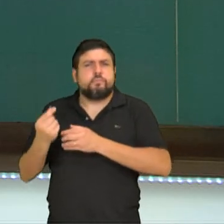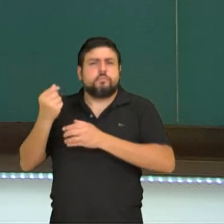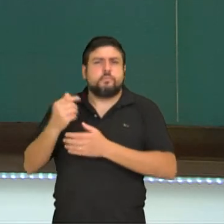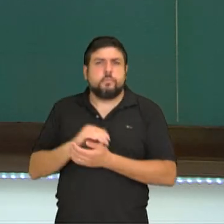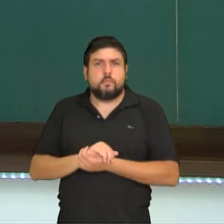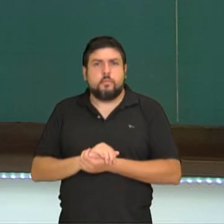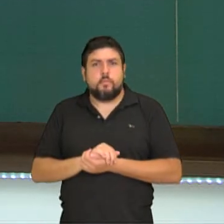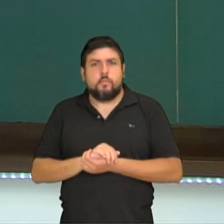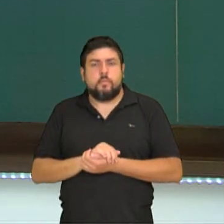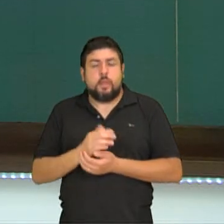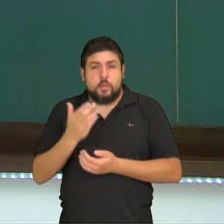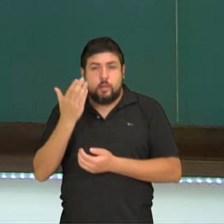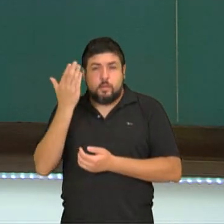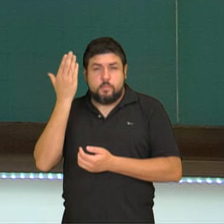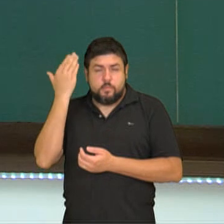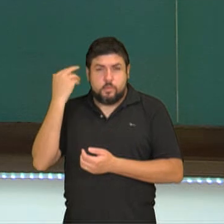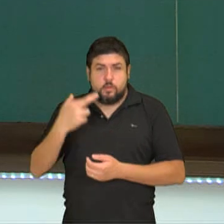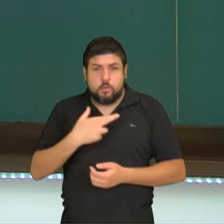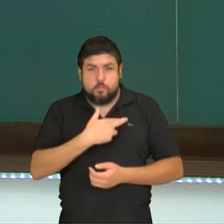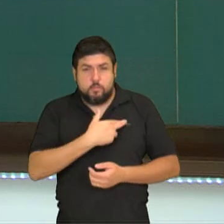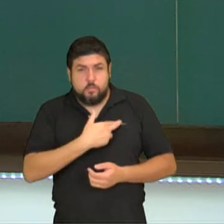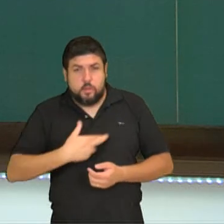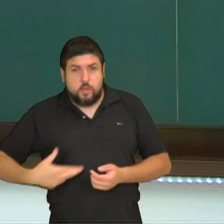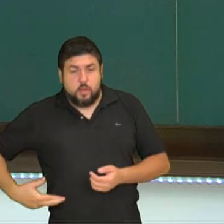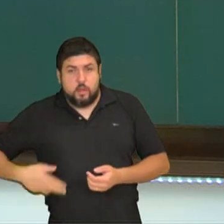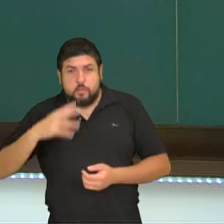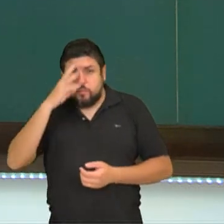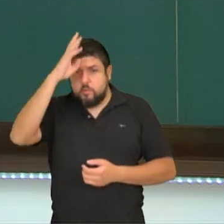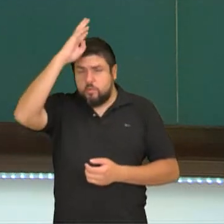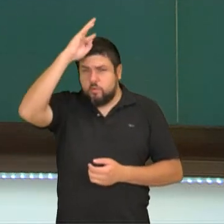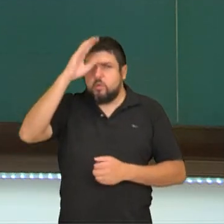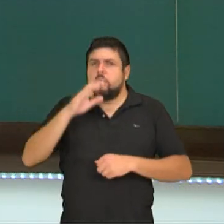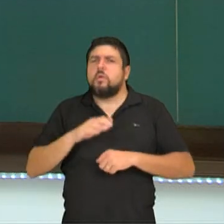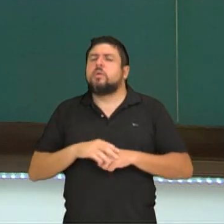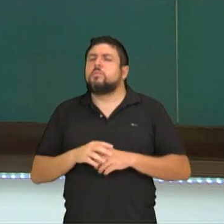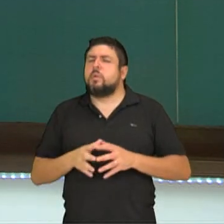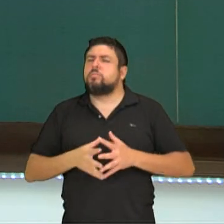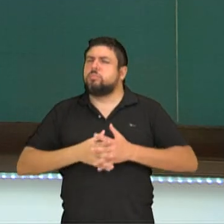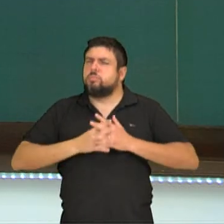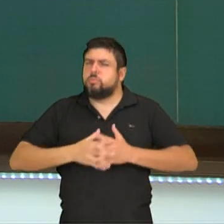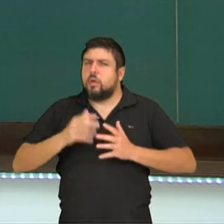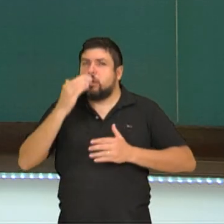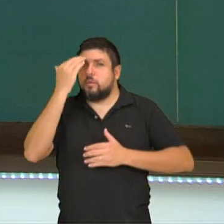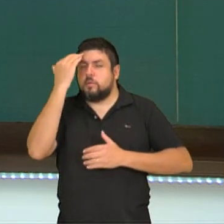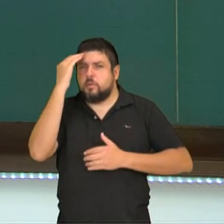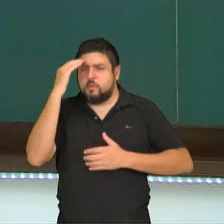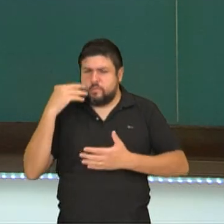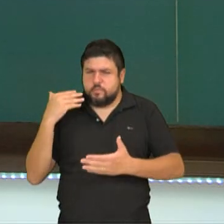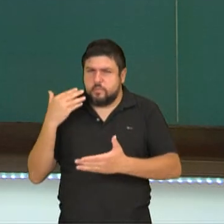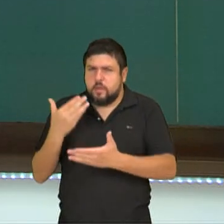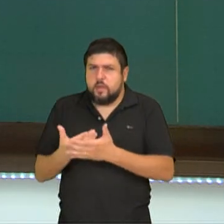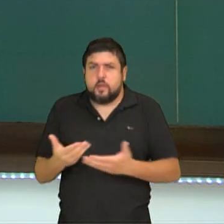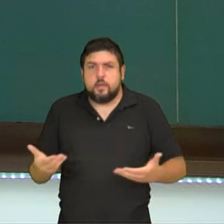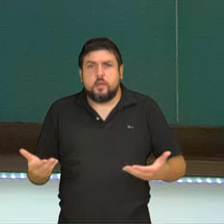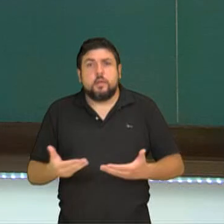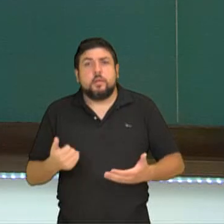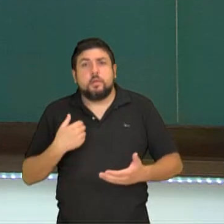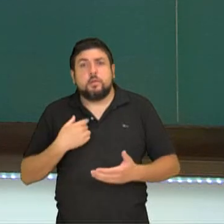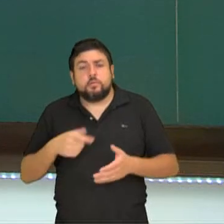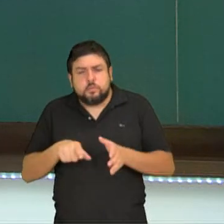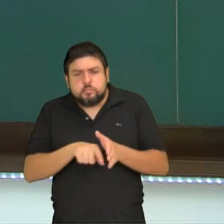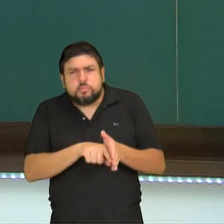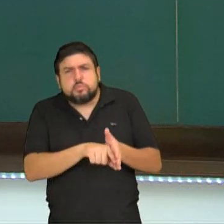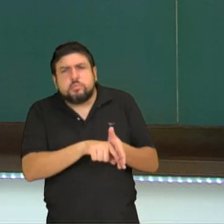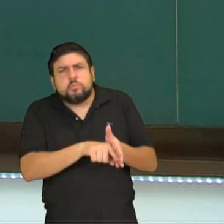a República Romana se torna algo complexo para se entender na época. E até hoje, quando estudamos, né, a